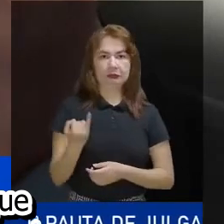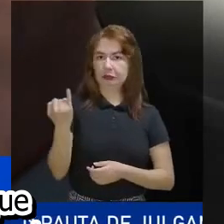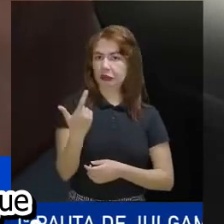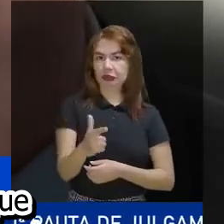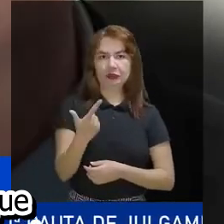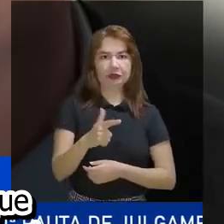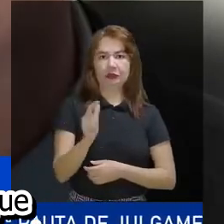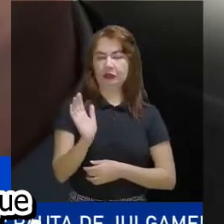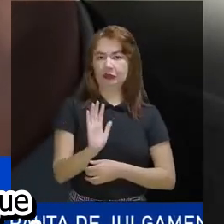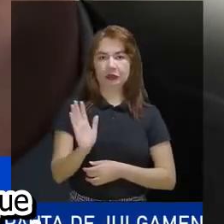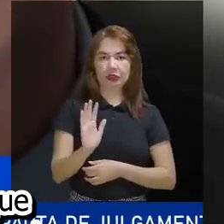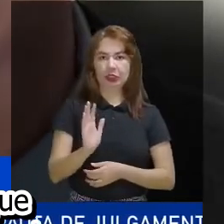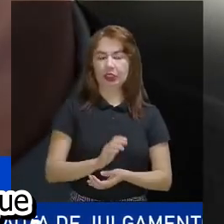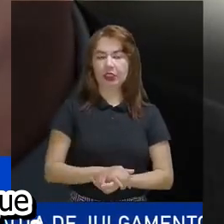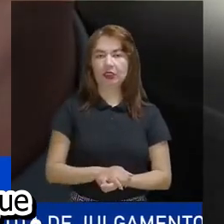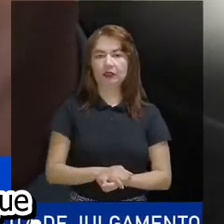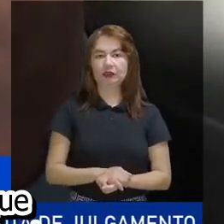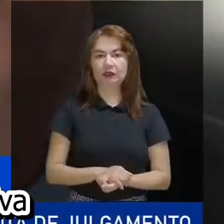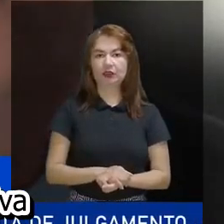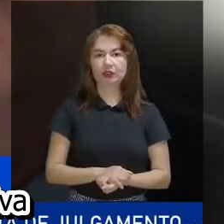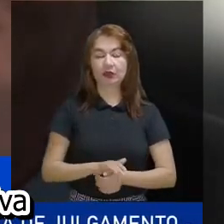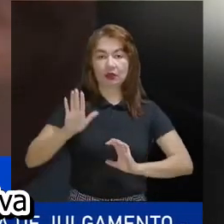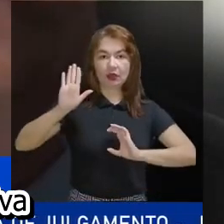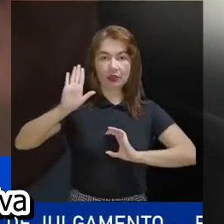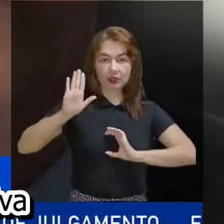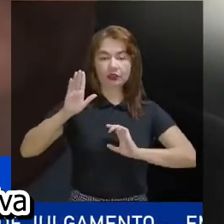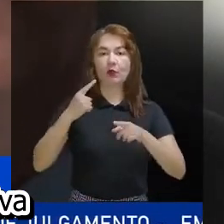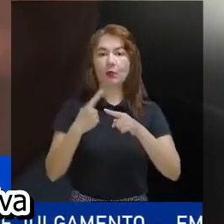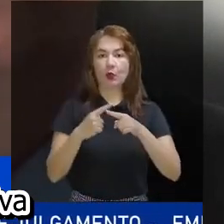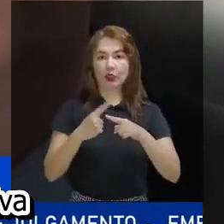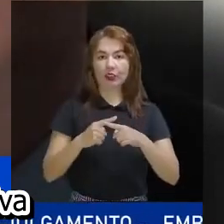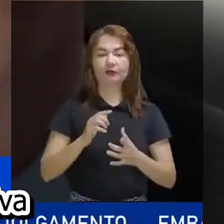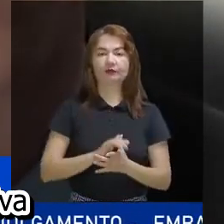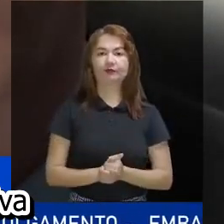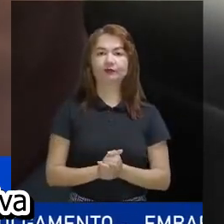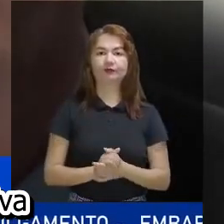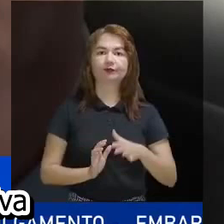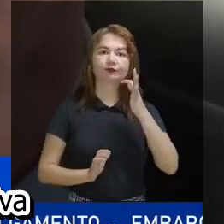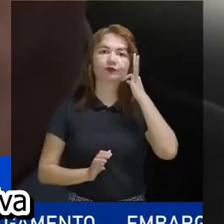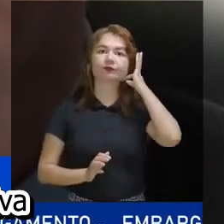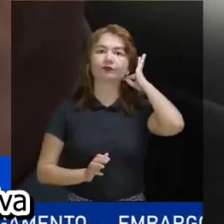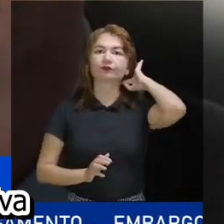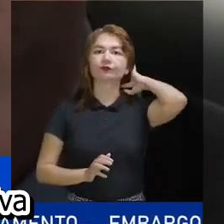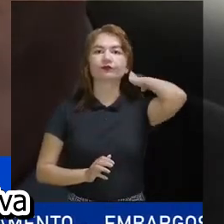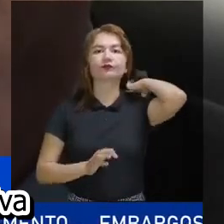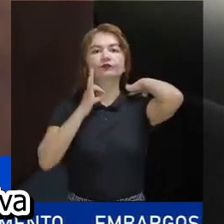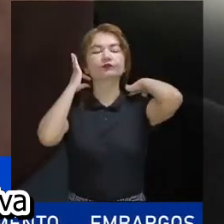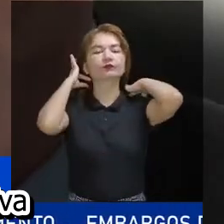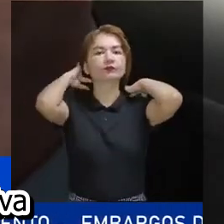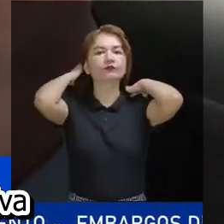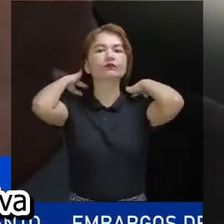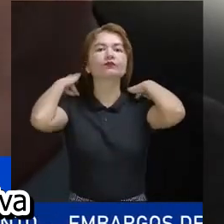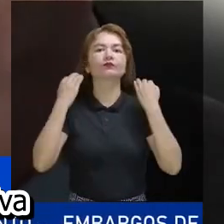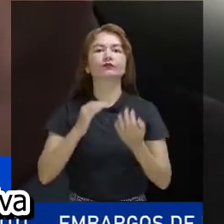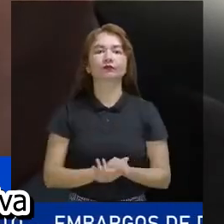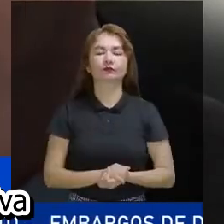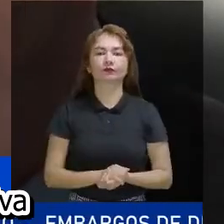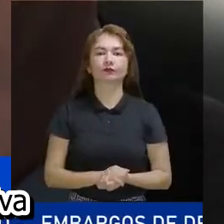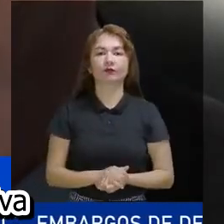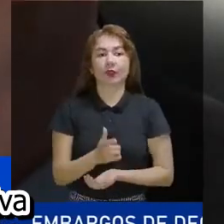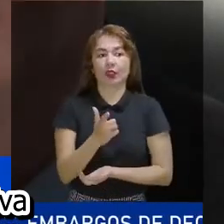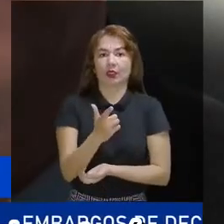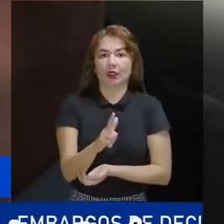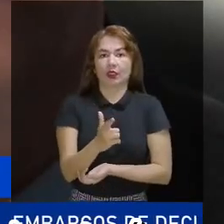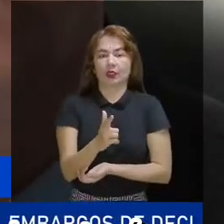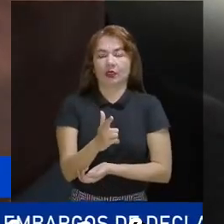que figure no polo passivo da demanda, pois não há que se falar em foro de prerrogativa de função, e menos ainda não